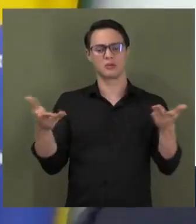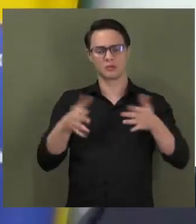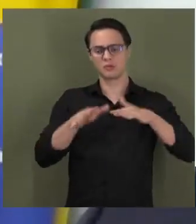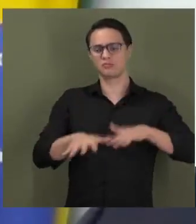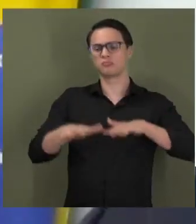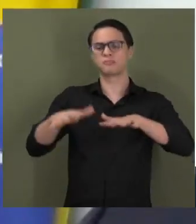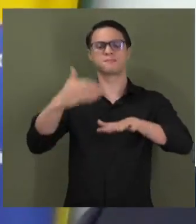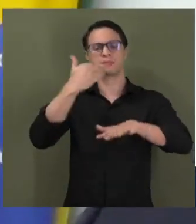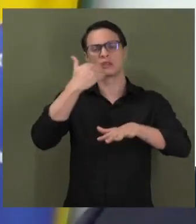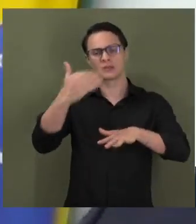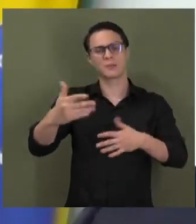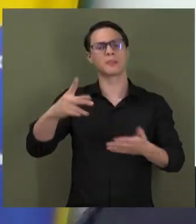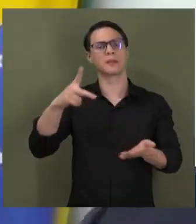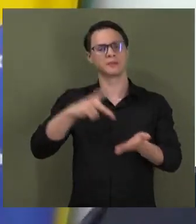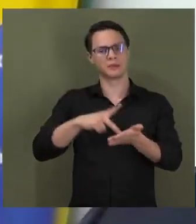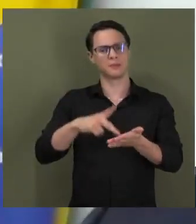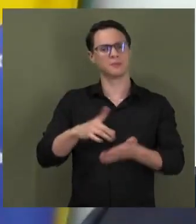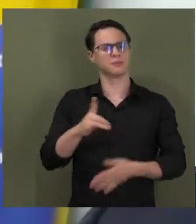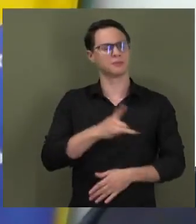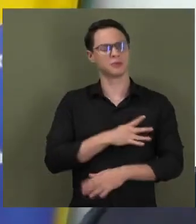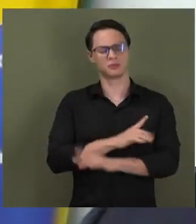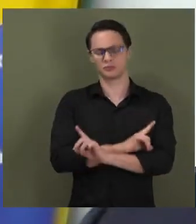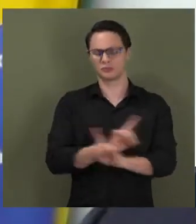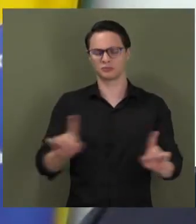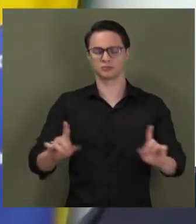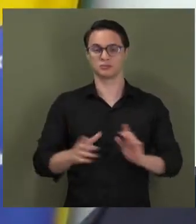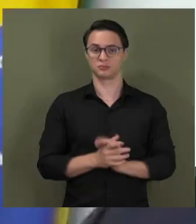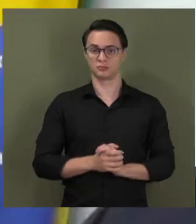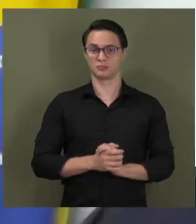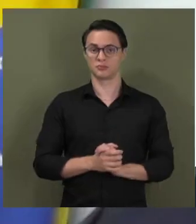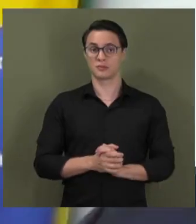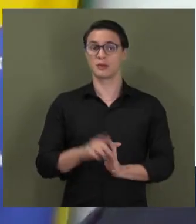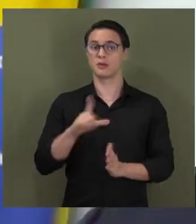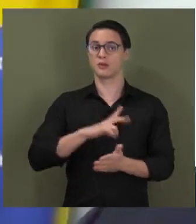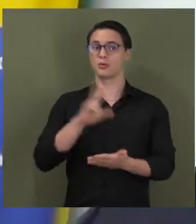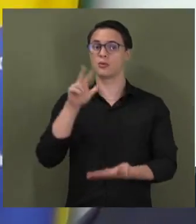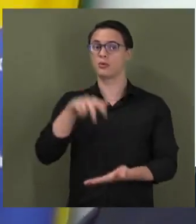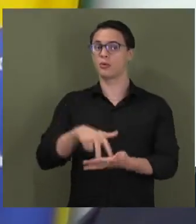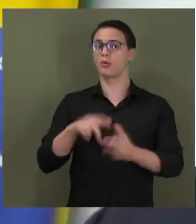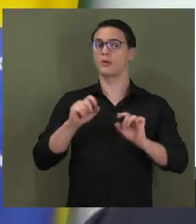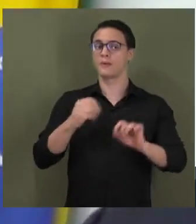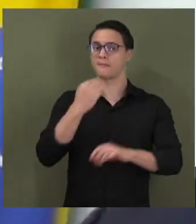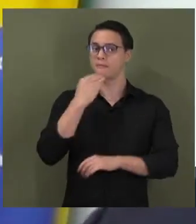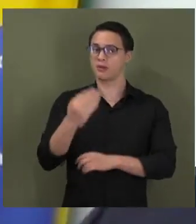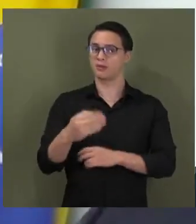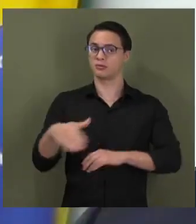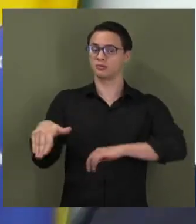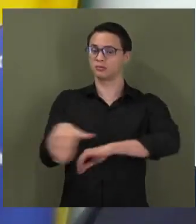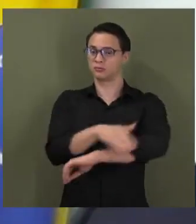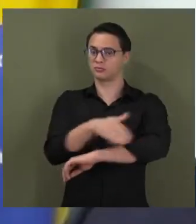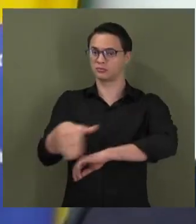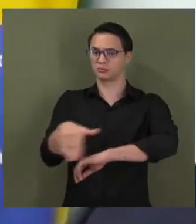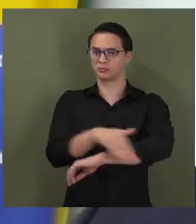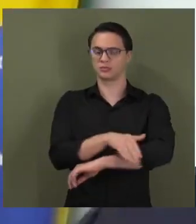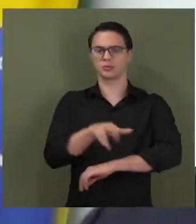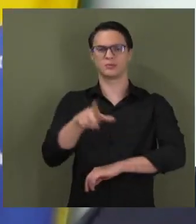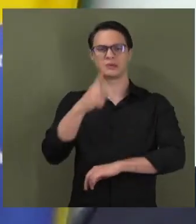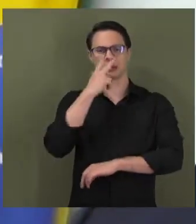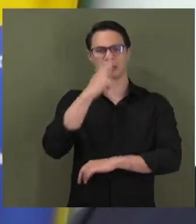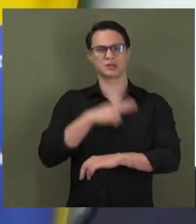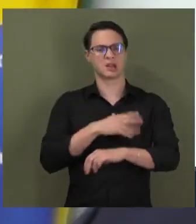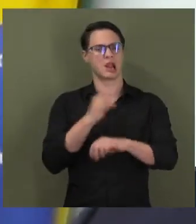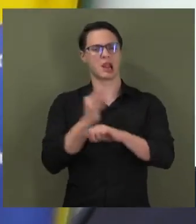sem medo, né? Sem medo, e se posicionando pelo que ela está pedindo nas ruas, que não aguenta mais